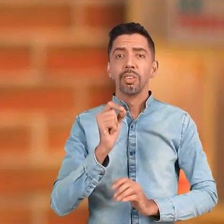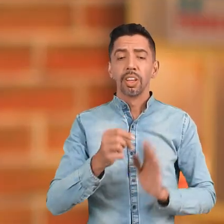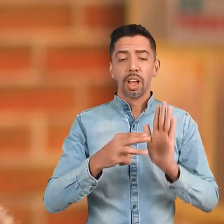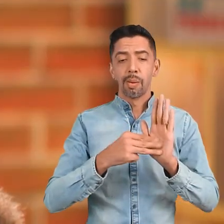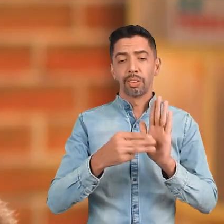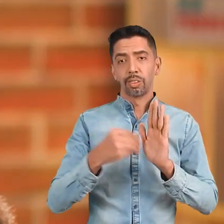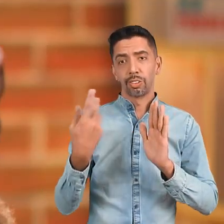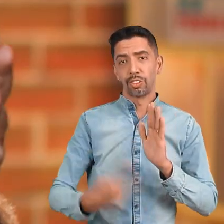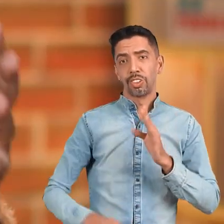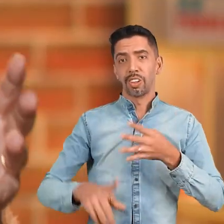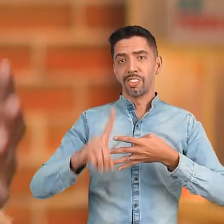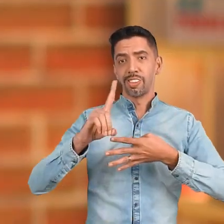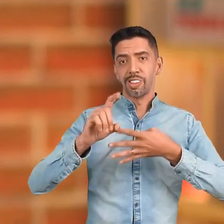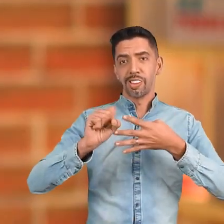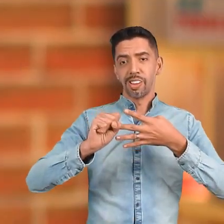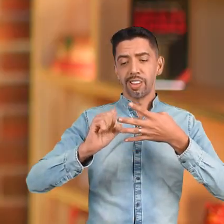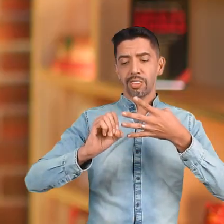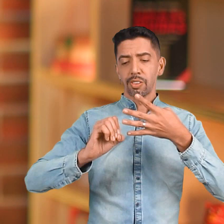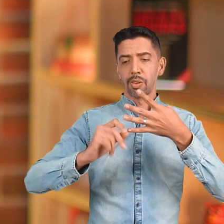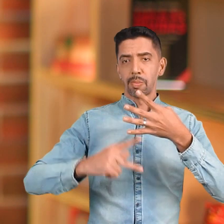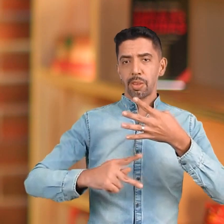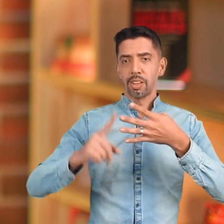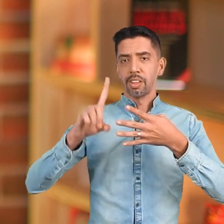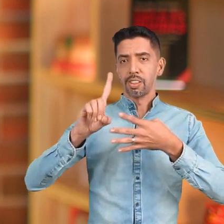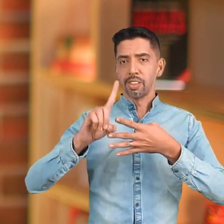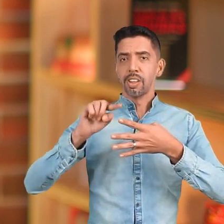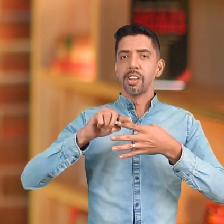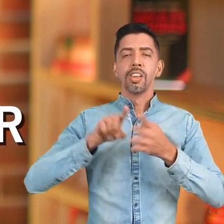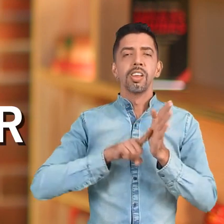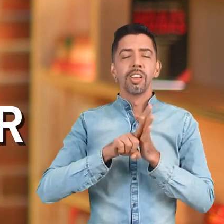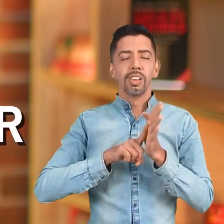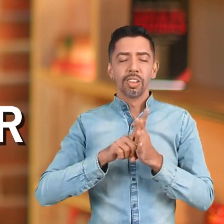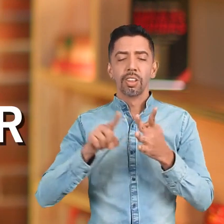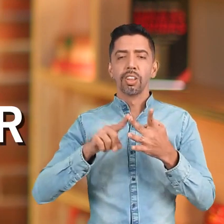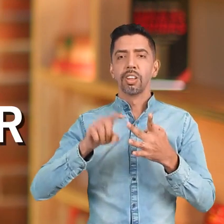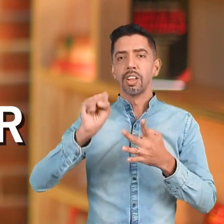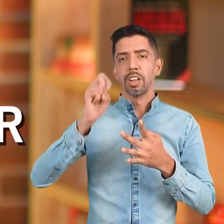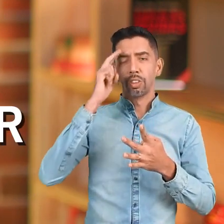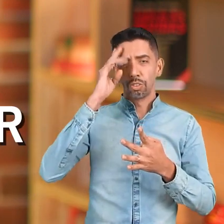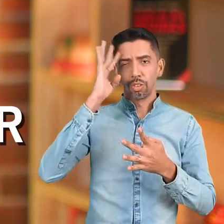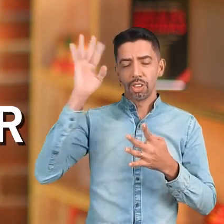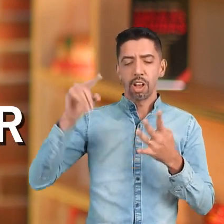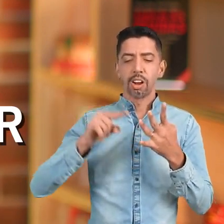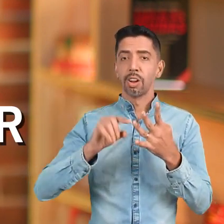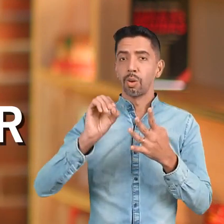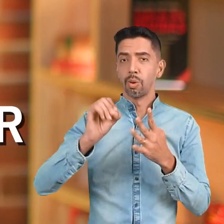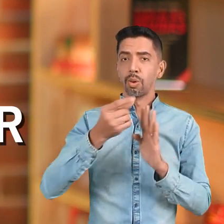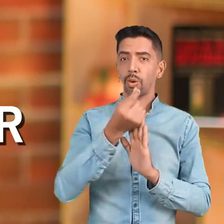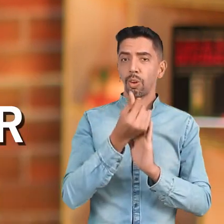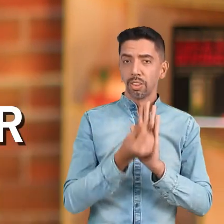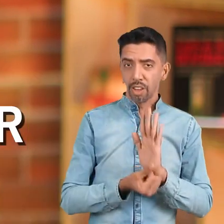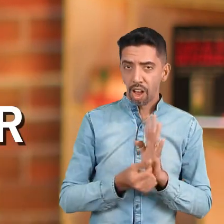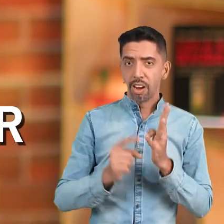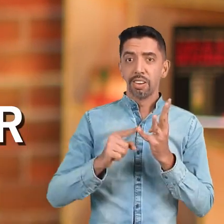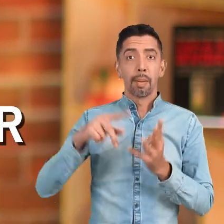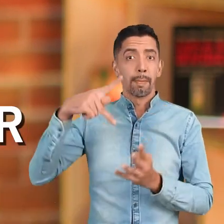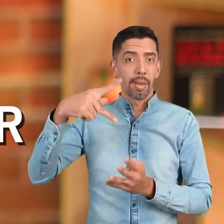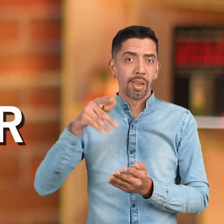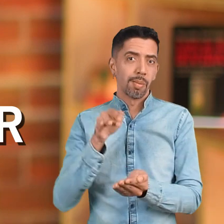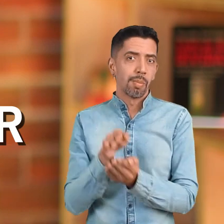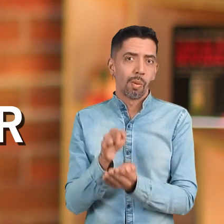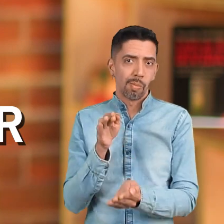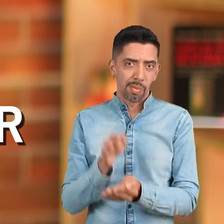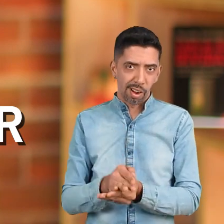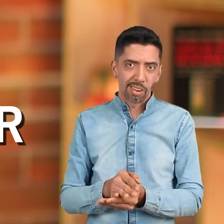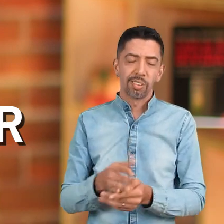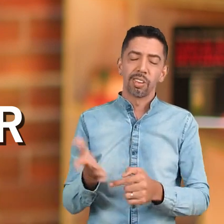metodologia DSOP. Diagnosticar, sonhar, orçar e poupar. Esta metodologia vai